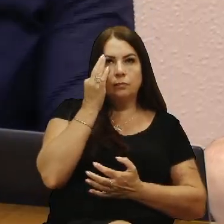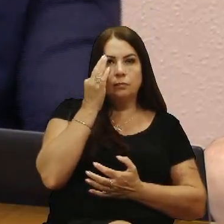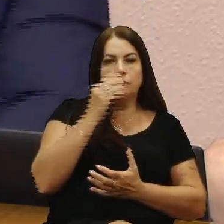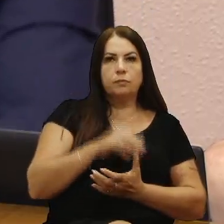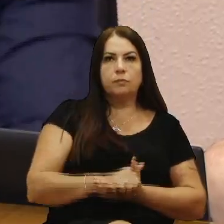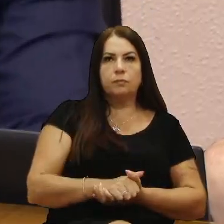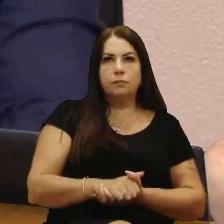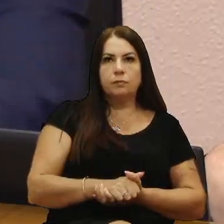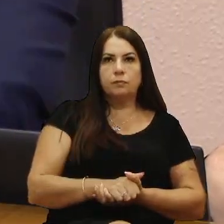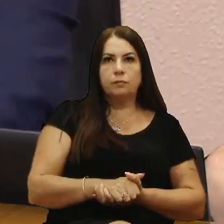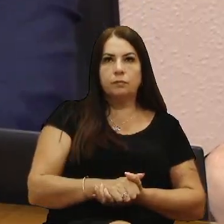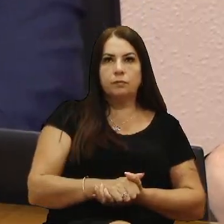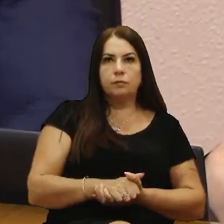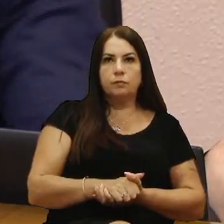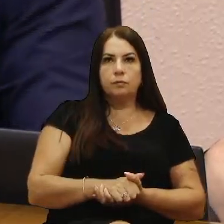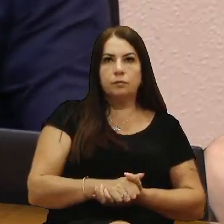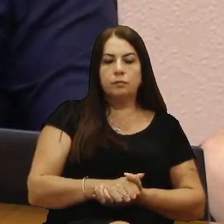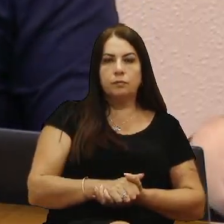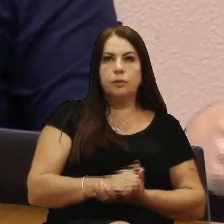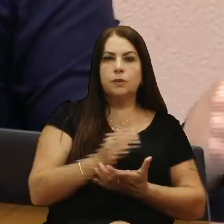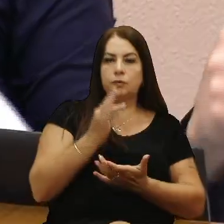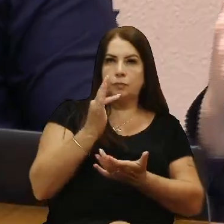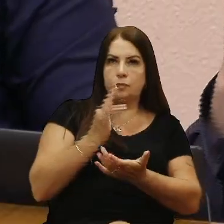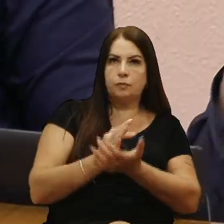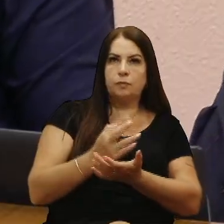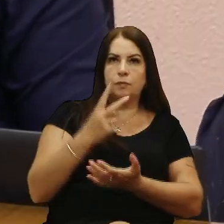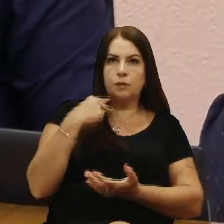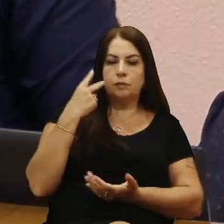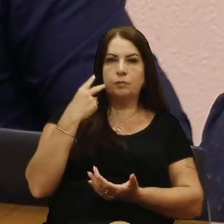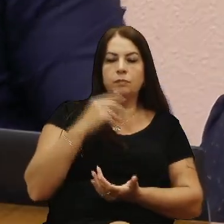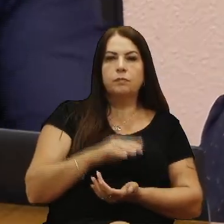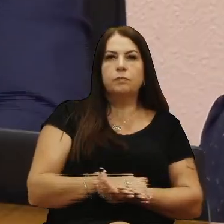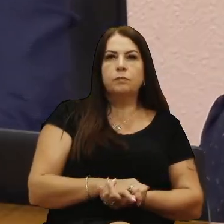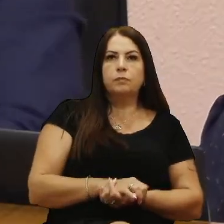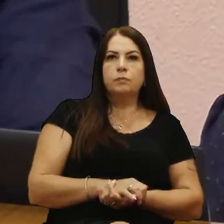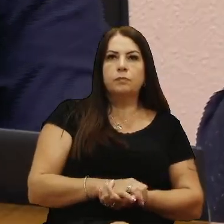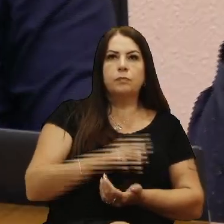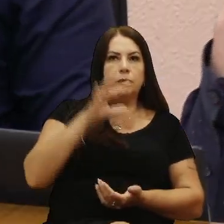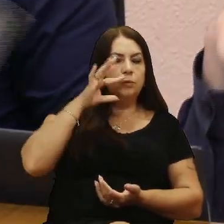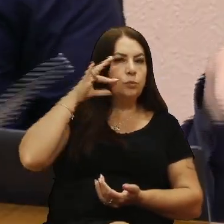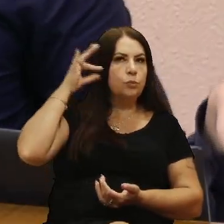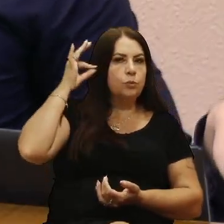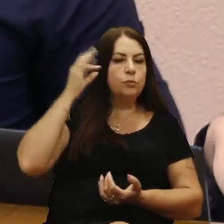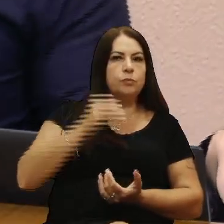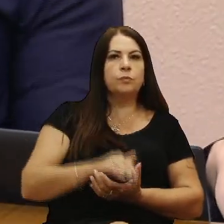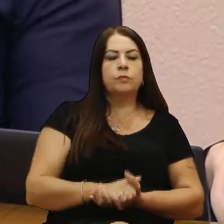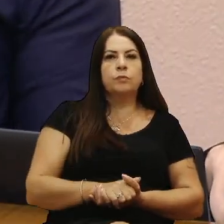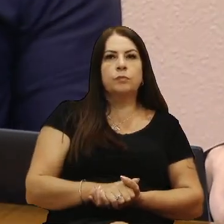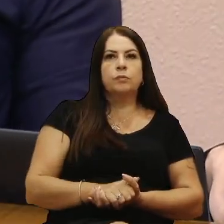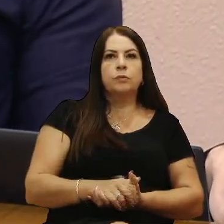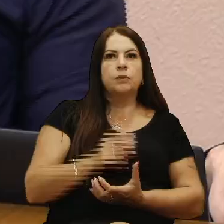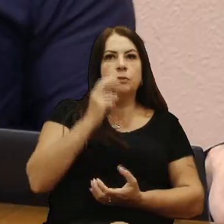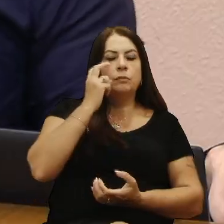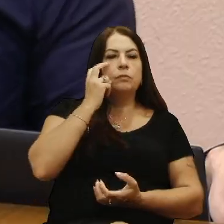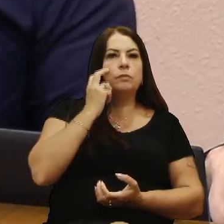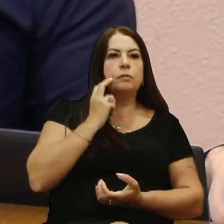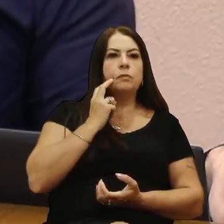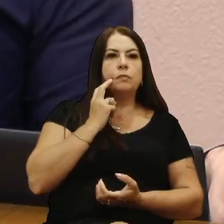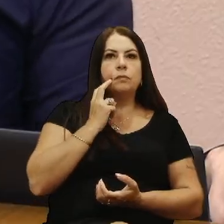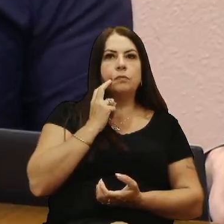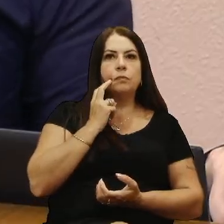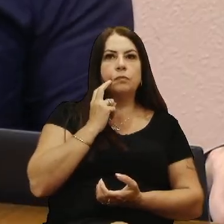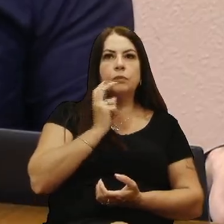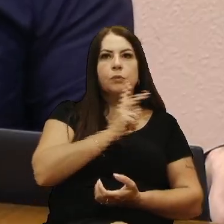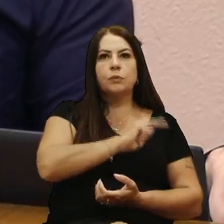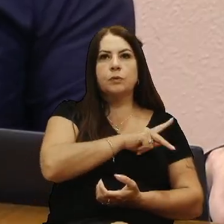plenário. Com a ausência dos vereadores Aldonei Machado, Daniel Santos,